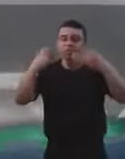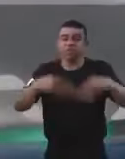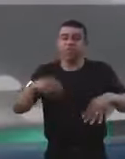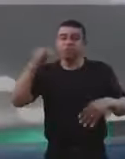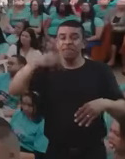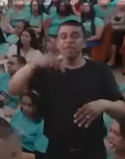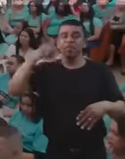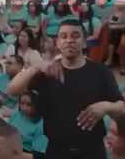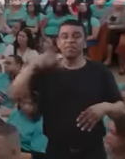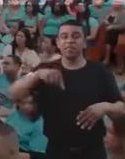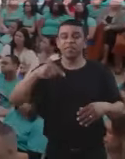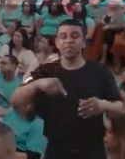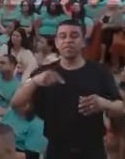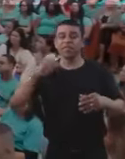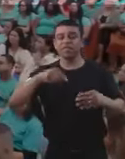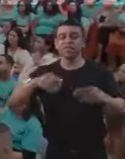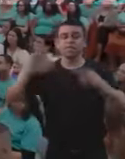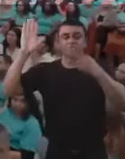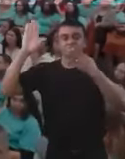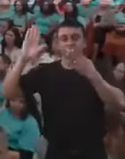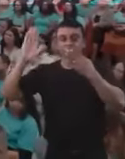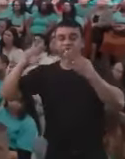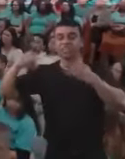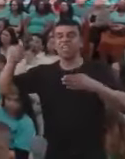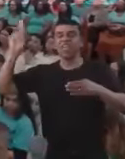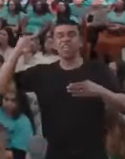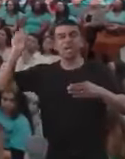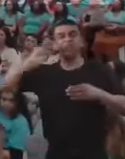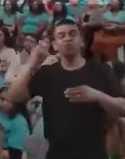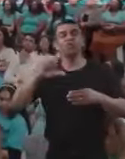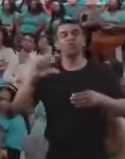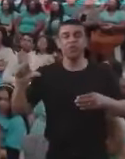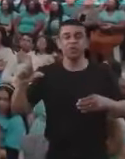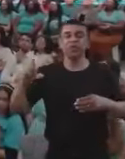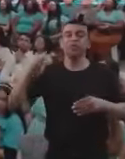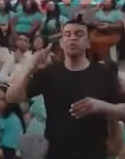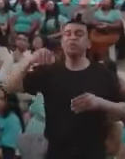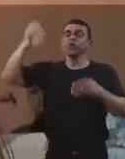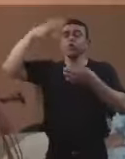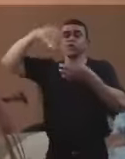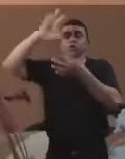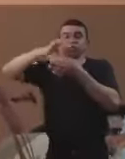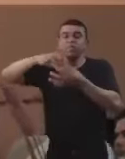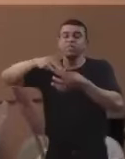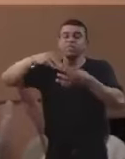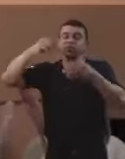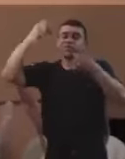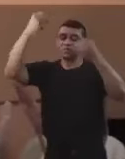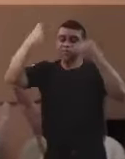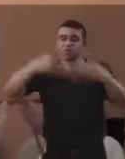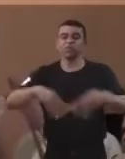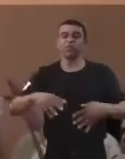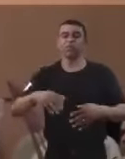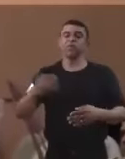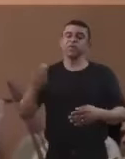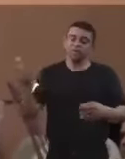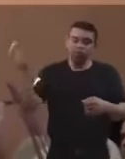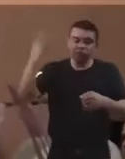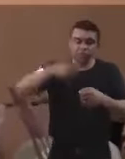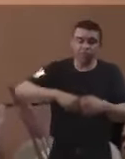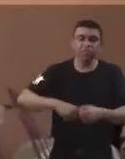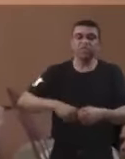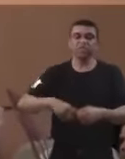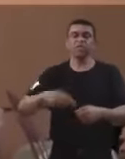sobre toda a carne. Olha as unidades: vossos filhos e filhas profetizarão, vossos